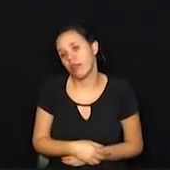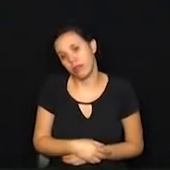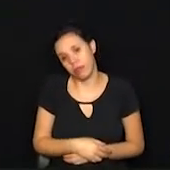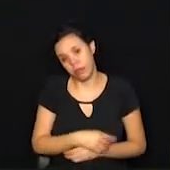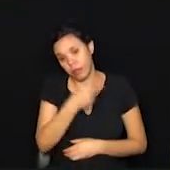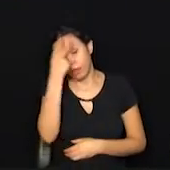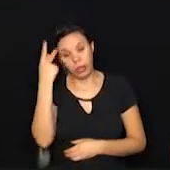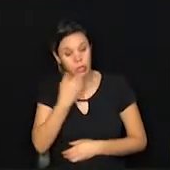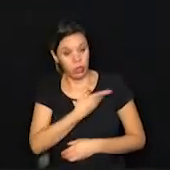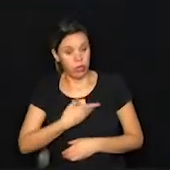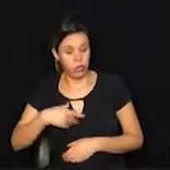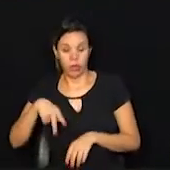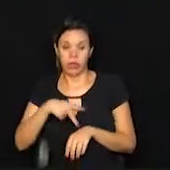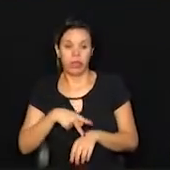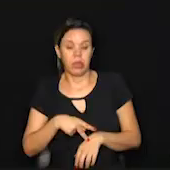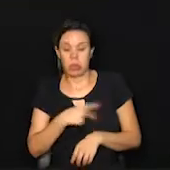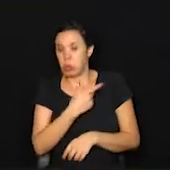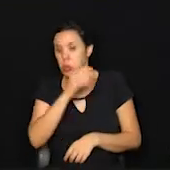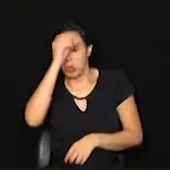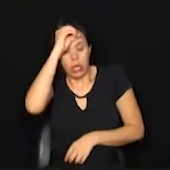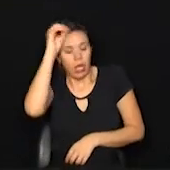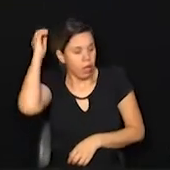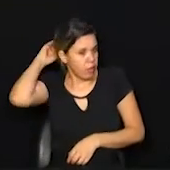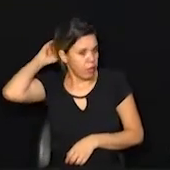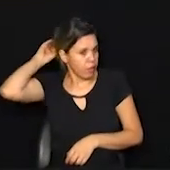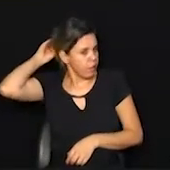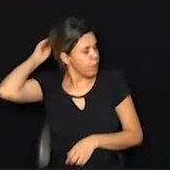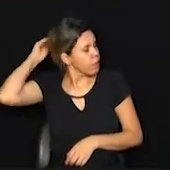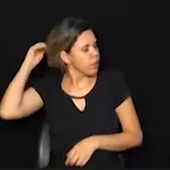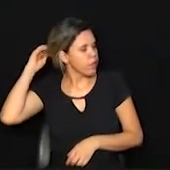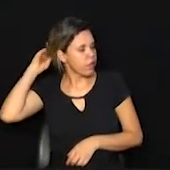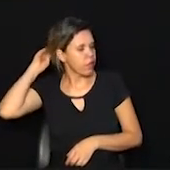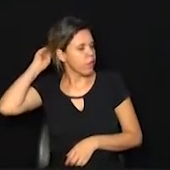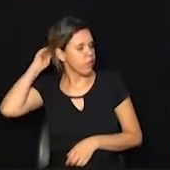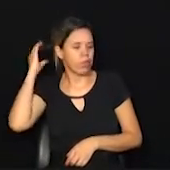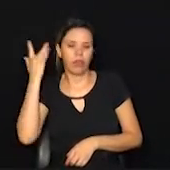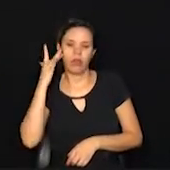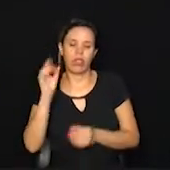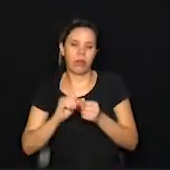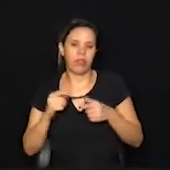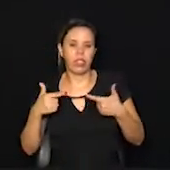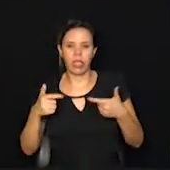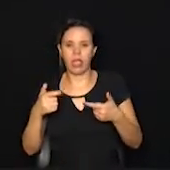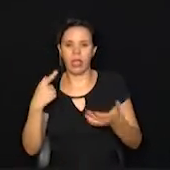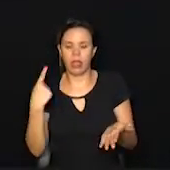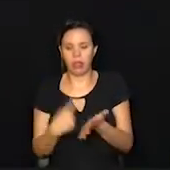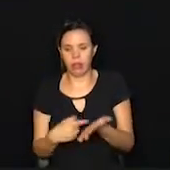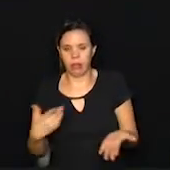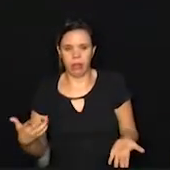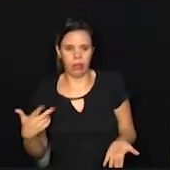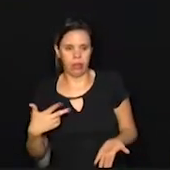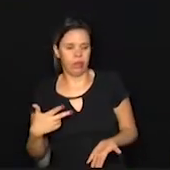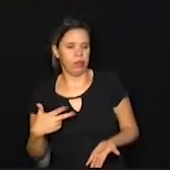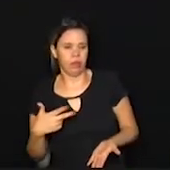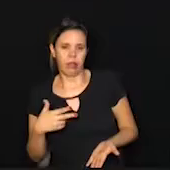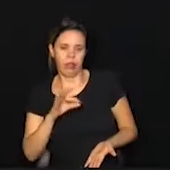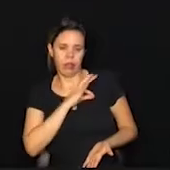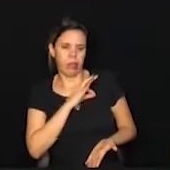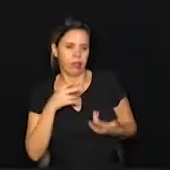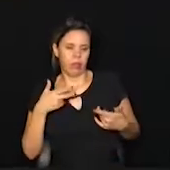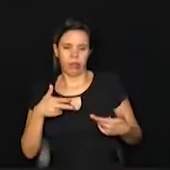esses caras estão governando o país e eles não sabem governar o país Eles não sabem fazer guerra que vamos combinar as Forças Armadas Brasileiras